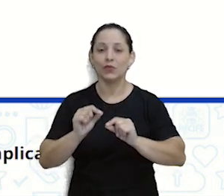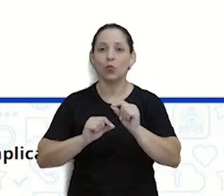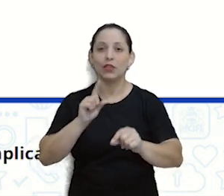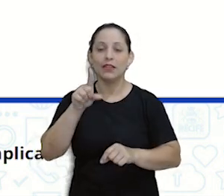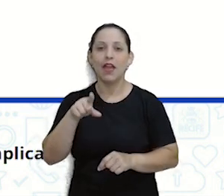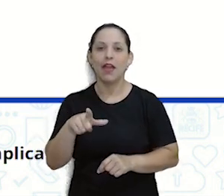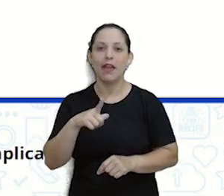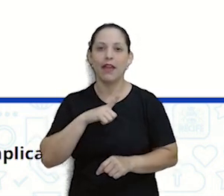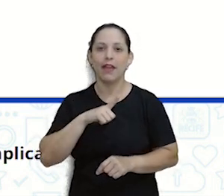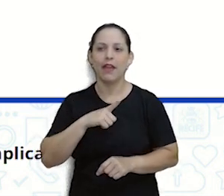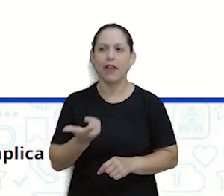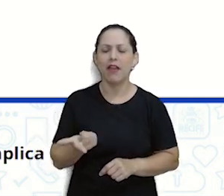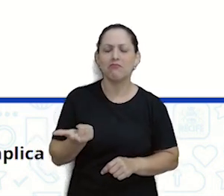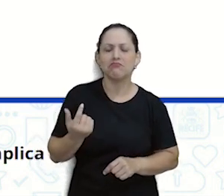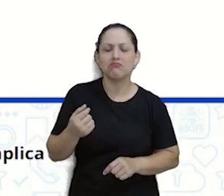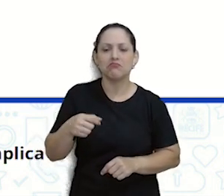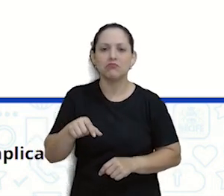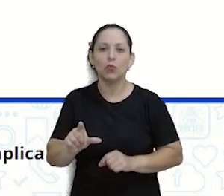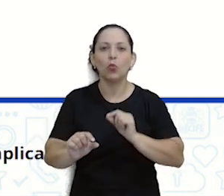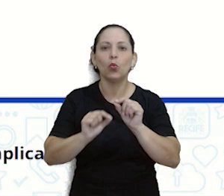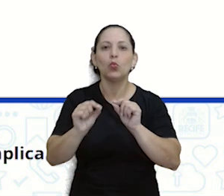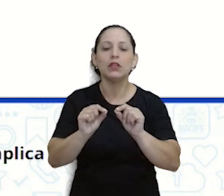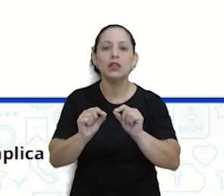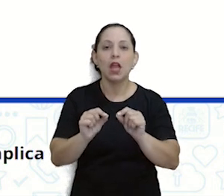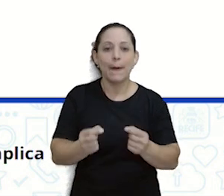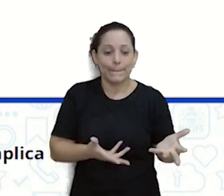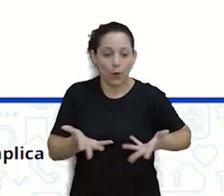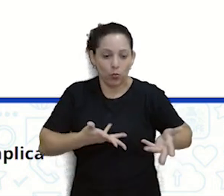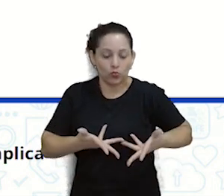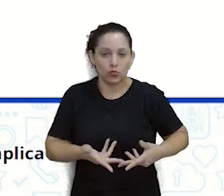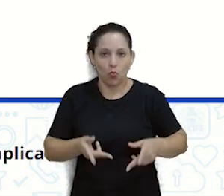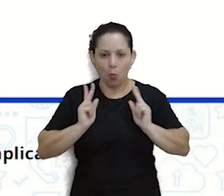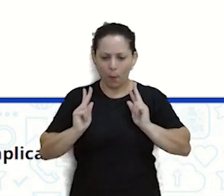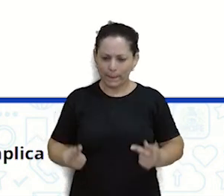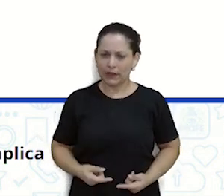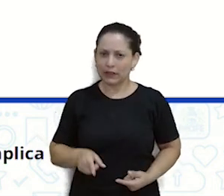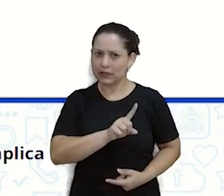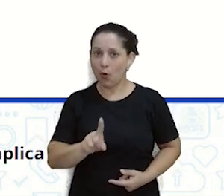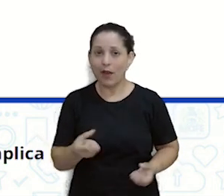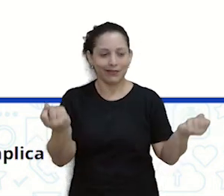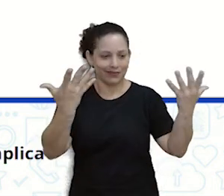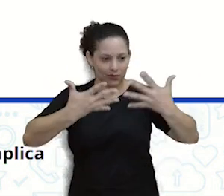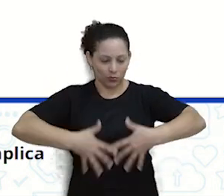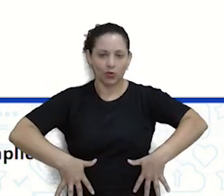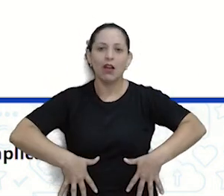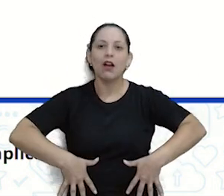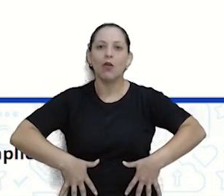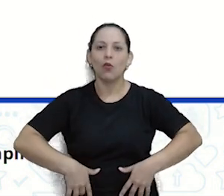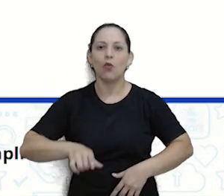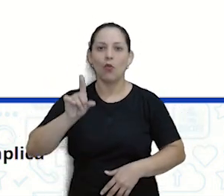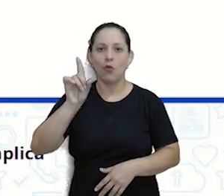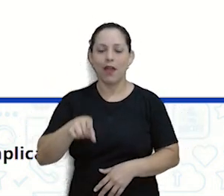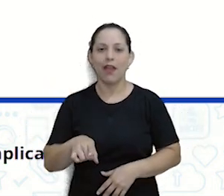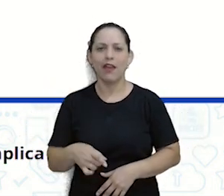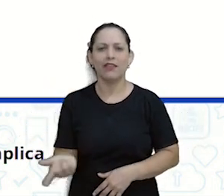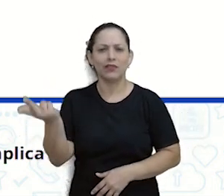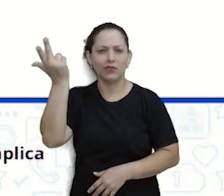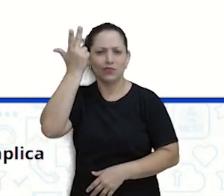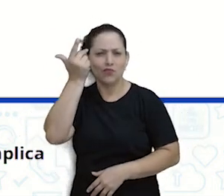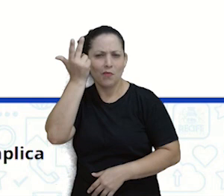temperatura gostosinha para todo mundo viver bem. Em seu processo natural, os raios ultravioleta...